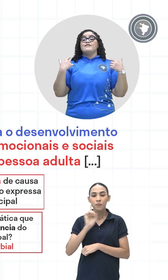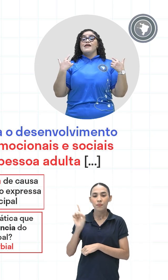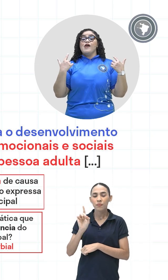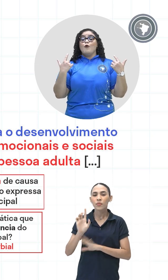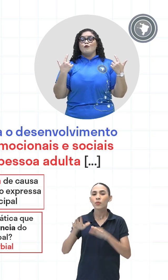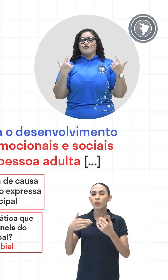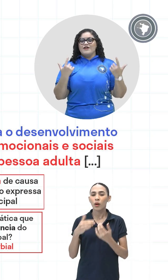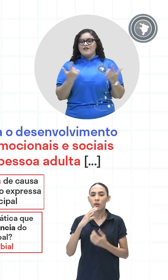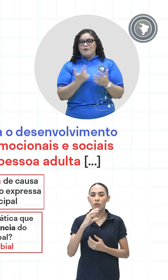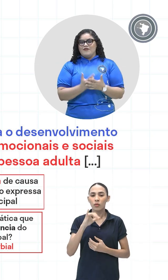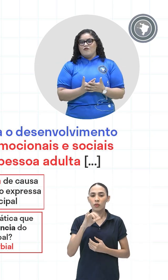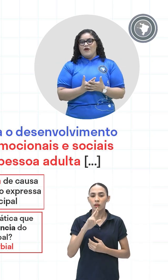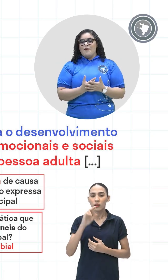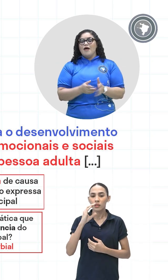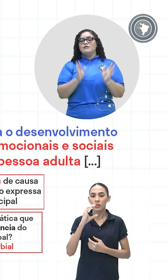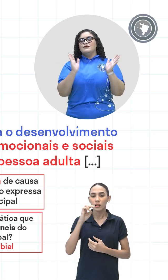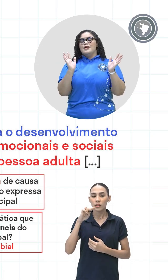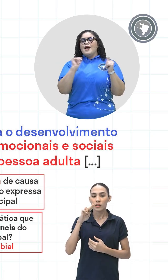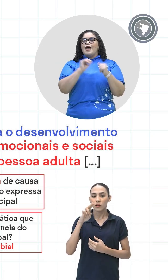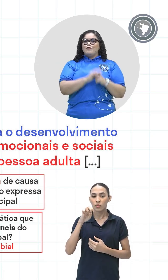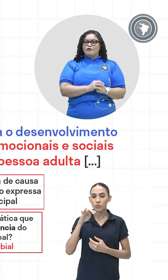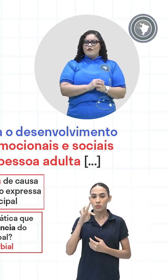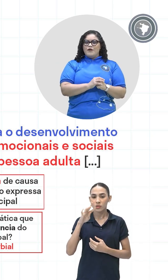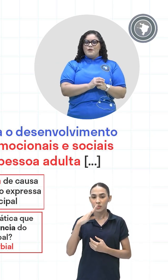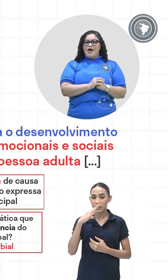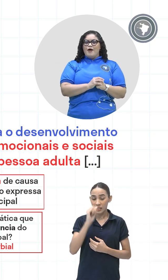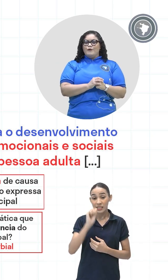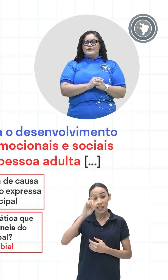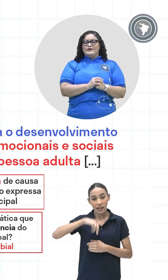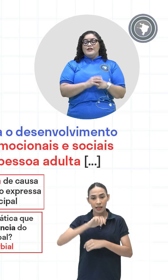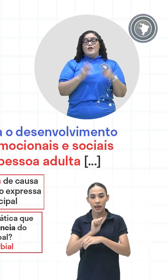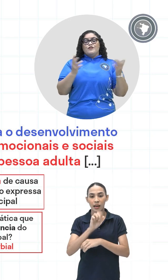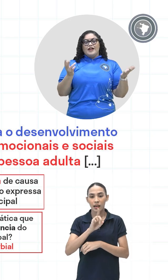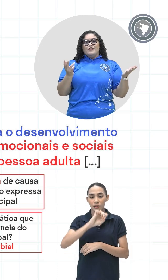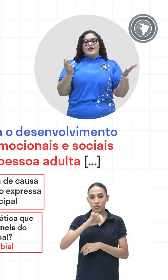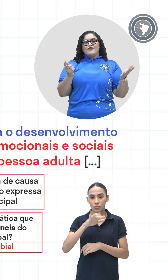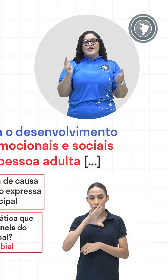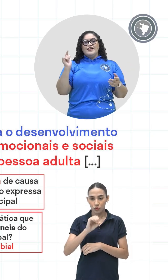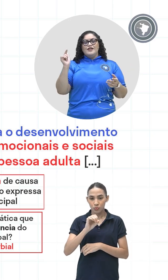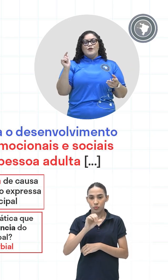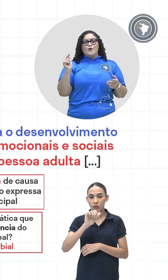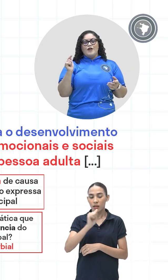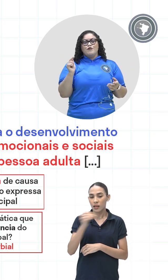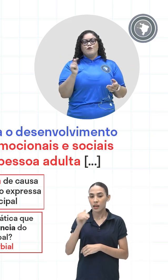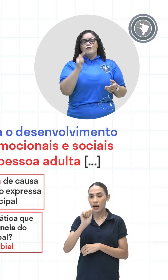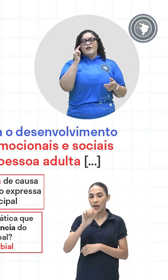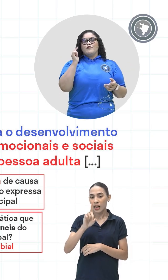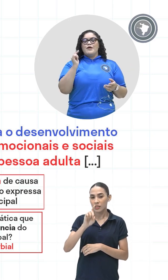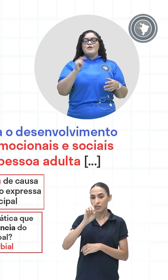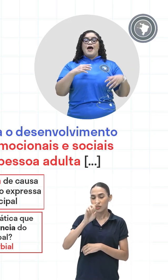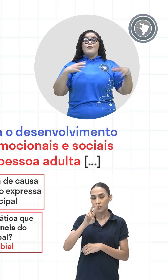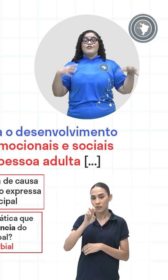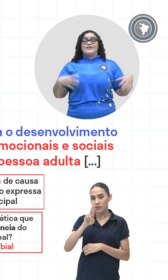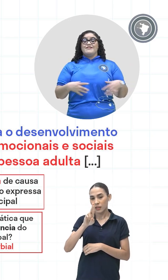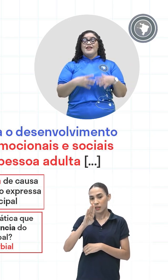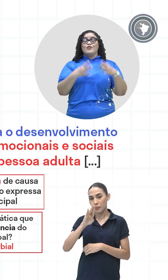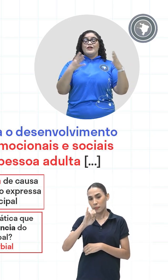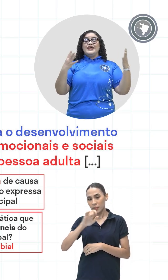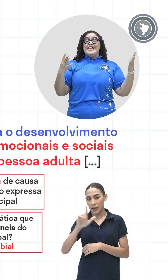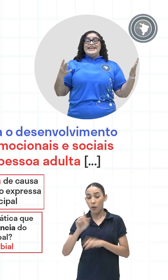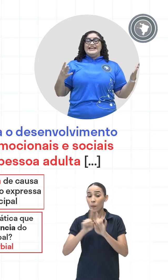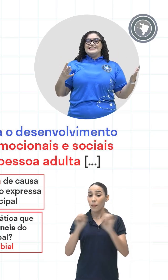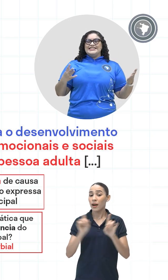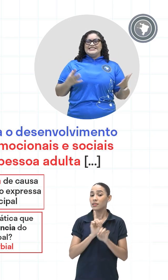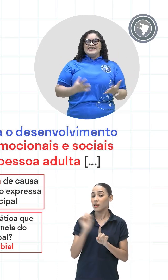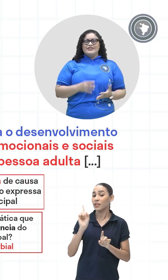indica circunstância do processo verbal? A adjunto adverbial. Só que no caso aí, o adjunto adverbial está sendo